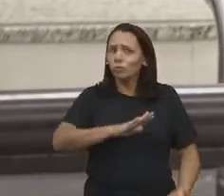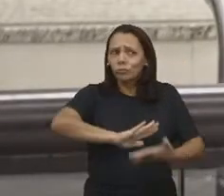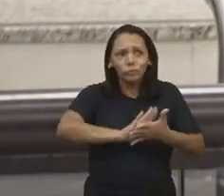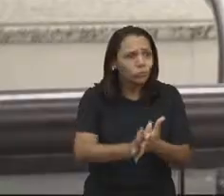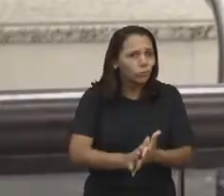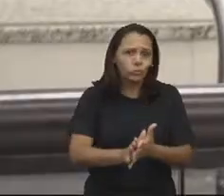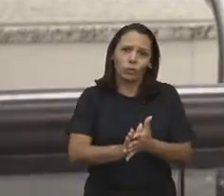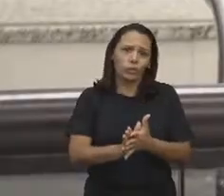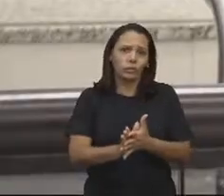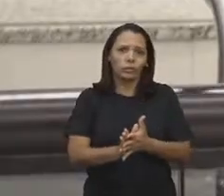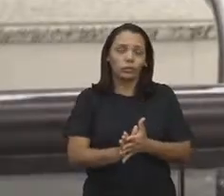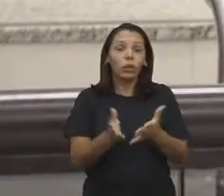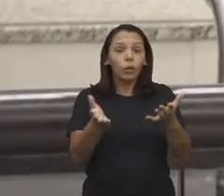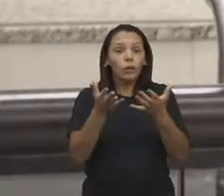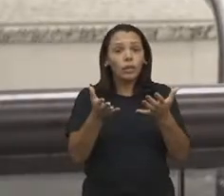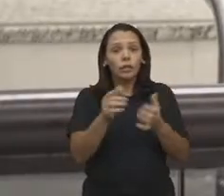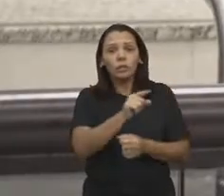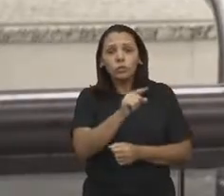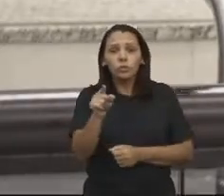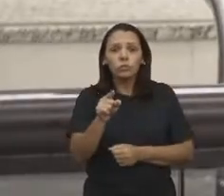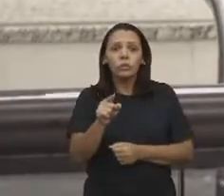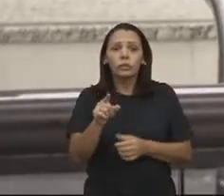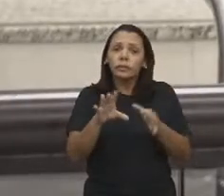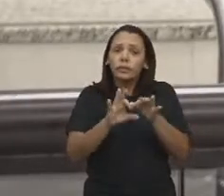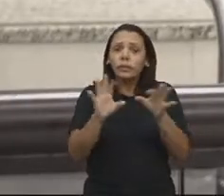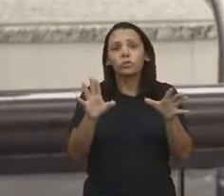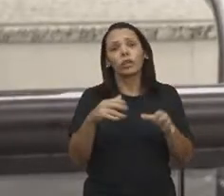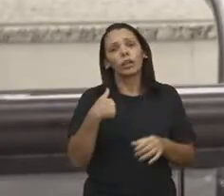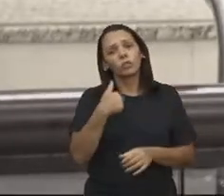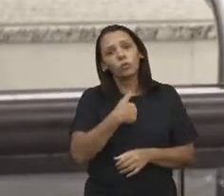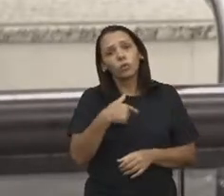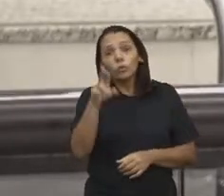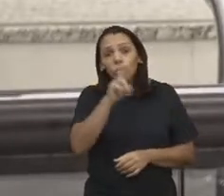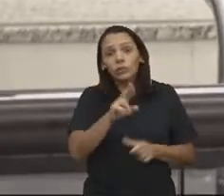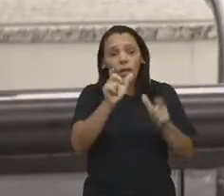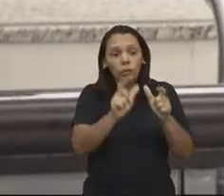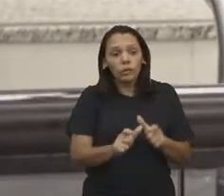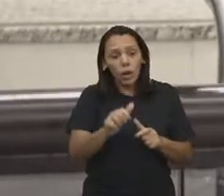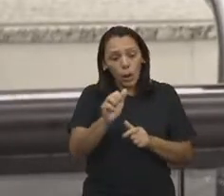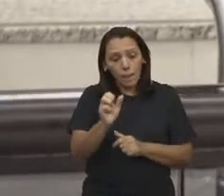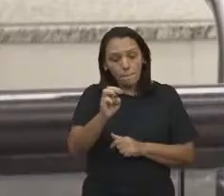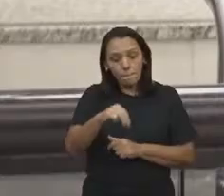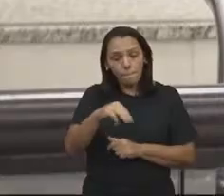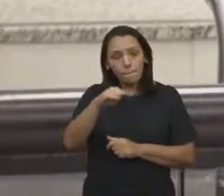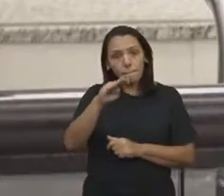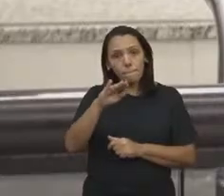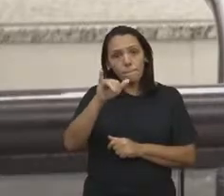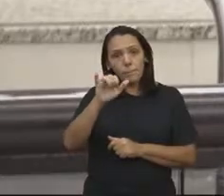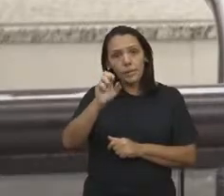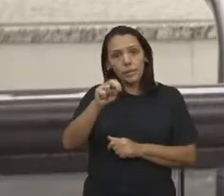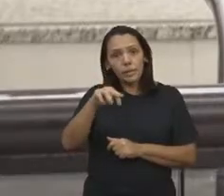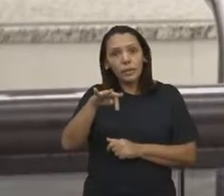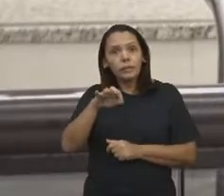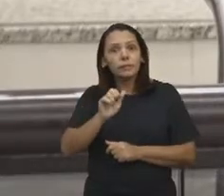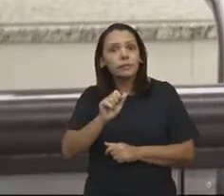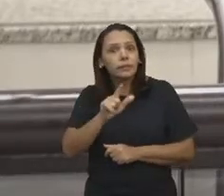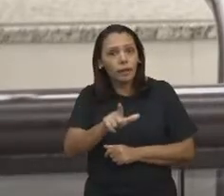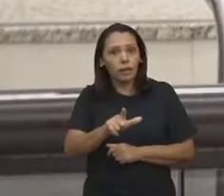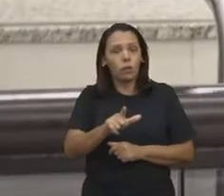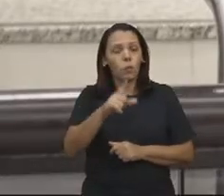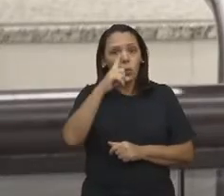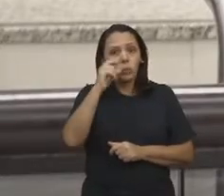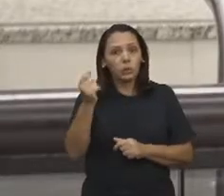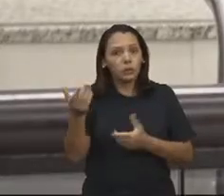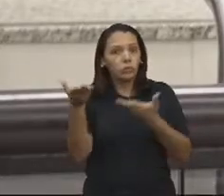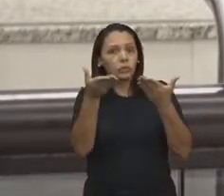Então, nós gostaria que vocês pudessem abrir uma exceção para a gente na ambiental. Pô, o resíduo que vai para lá, se eu não me engano, tem até acho que uma máquina